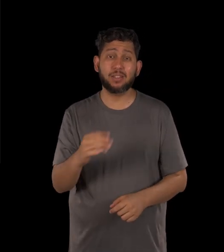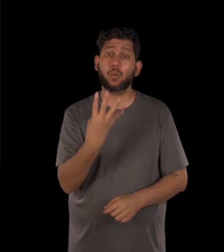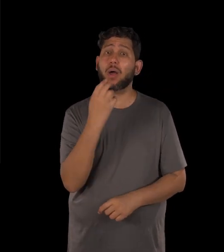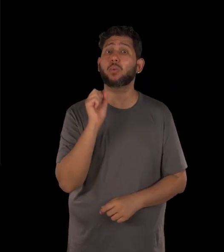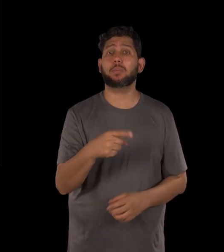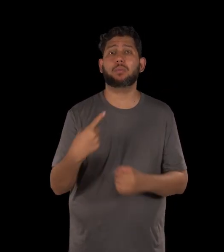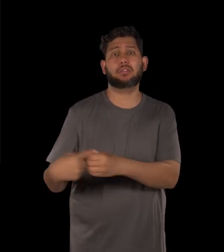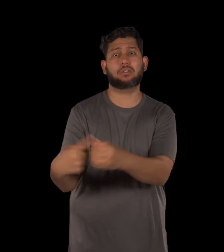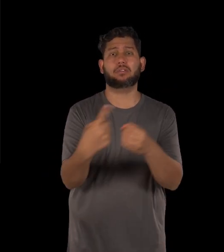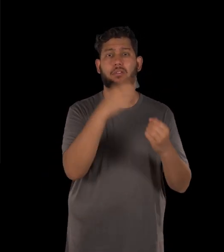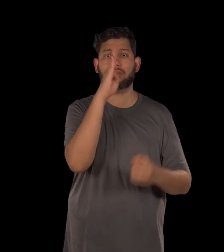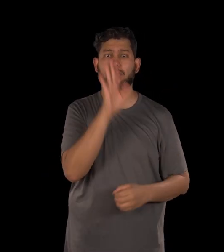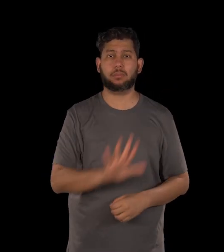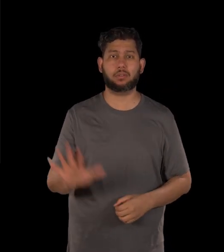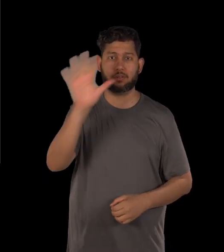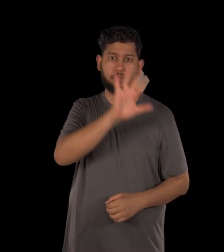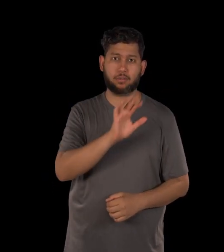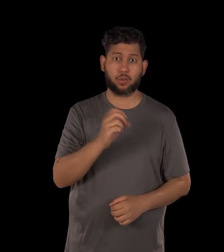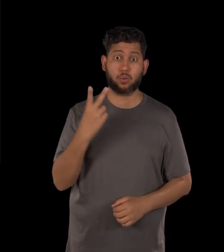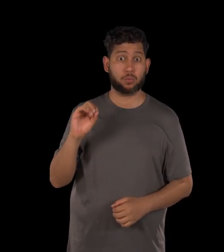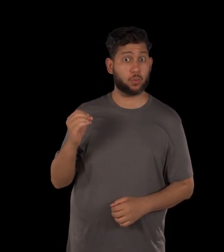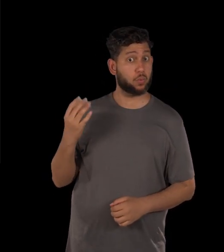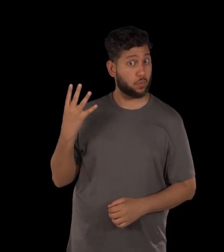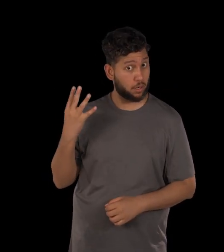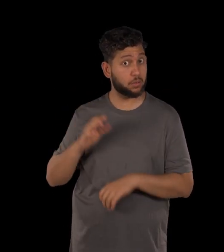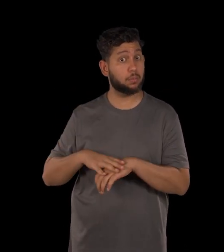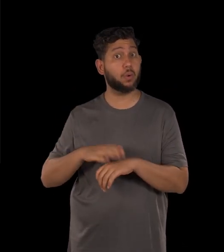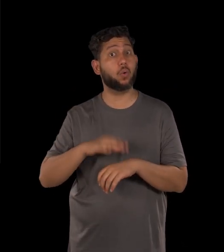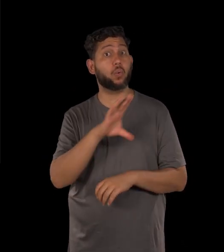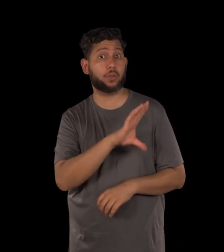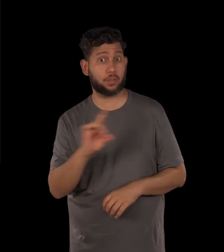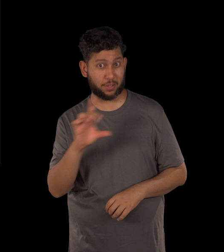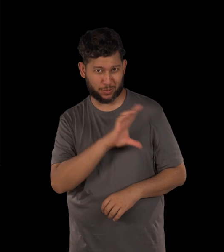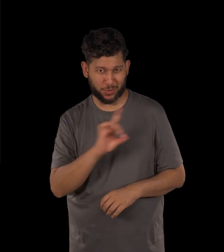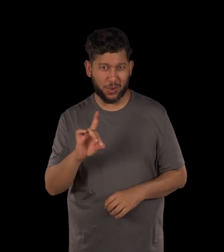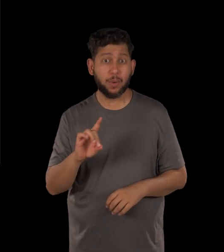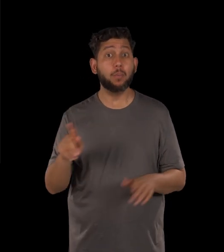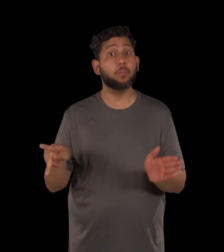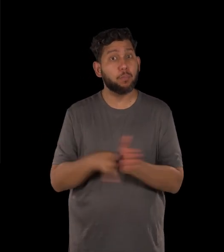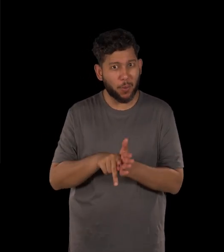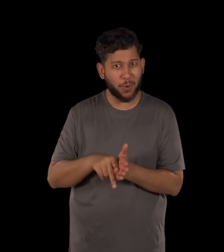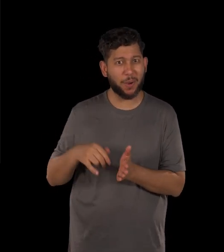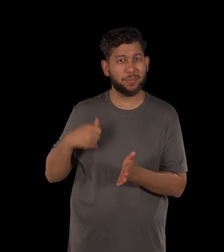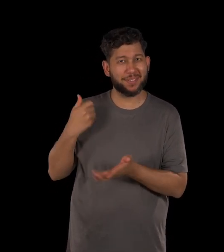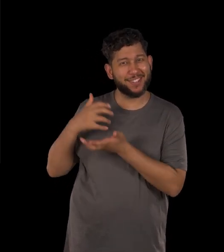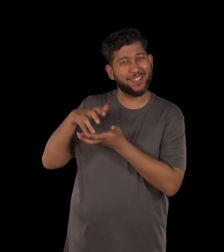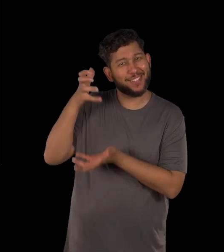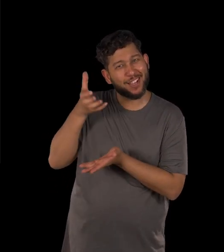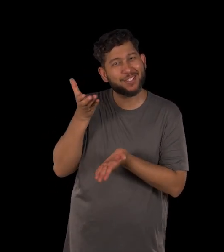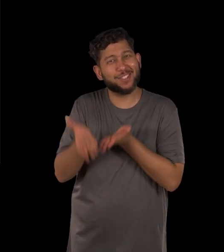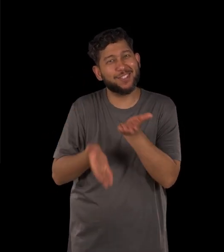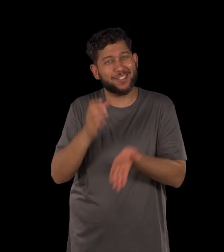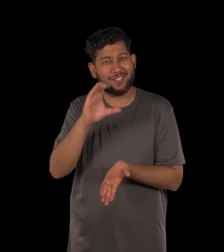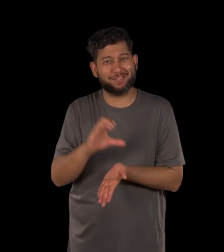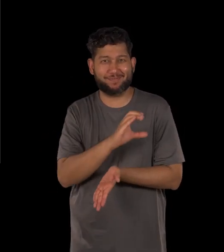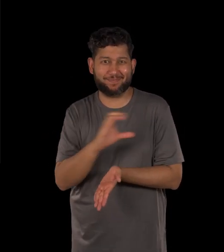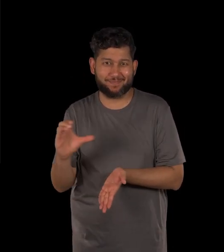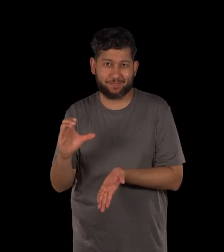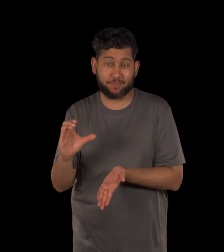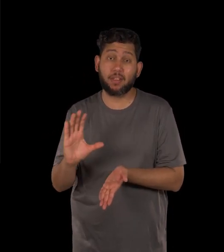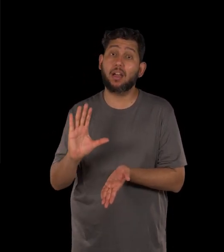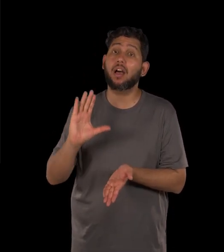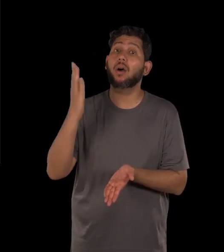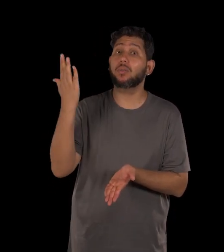Em 2004, ela passou a coordenar a Pastoral da Pessoa Idosa. Zilda foi uma das vítimas fatais do terremoto que